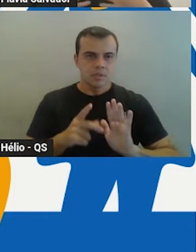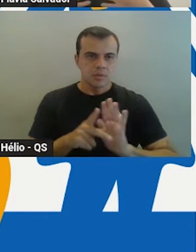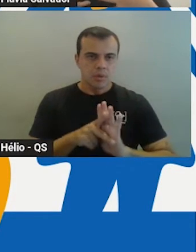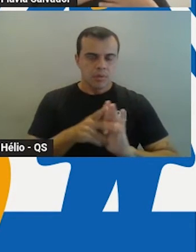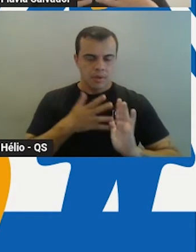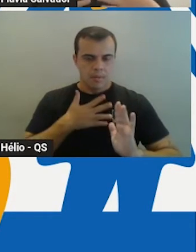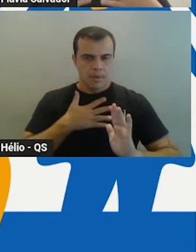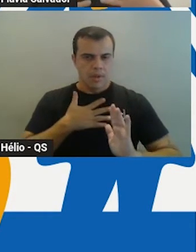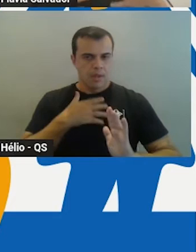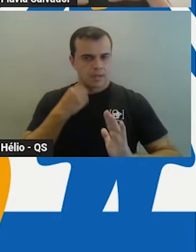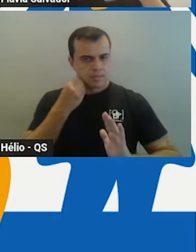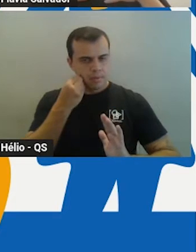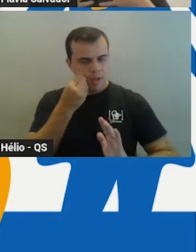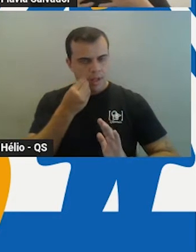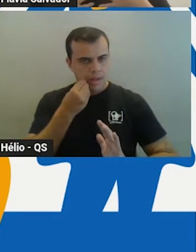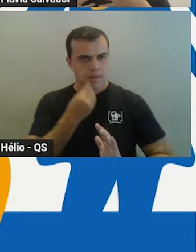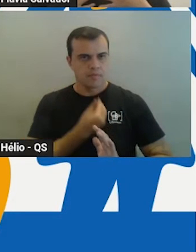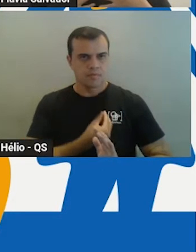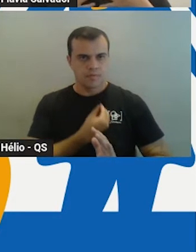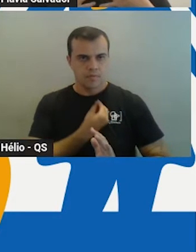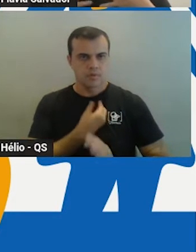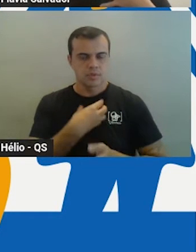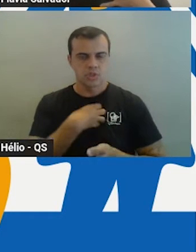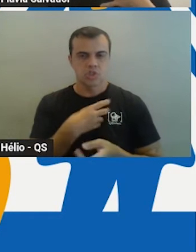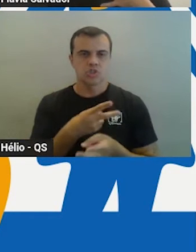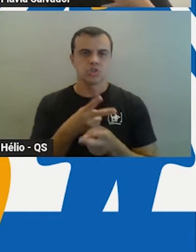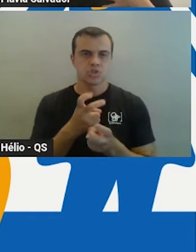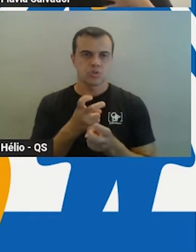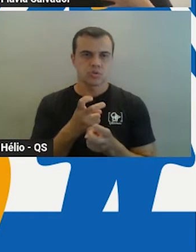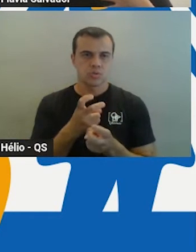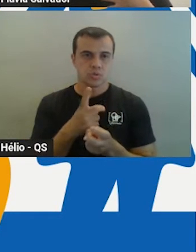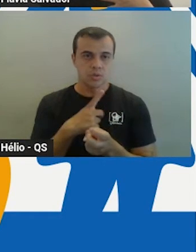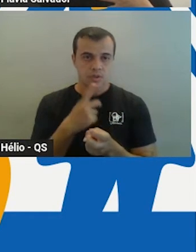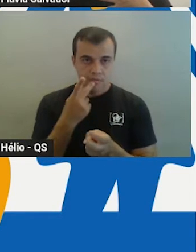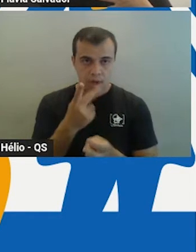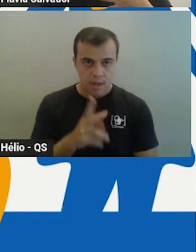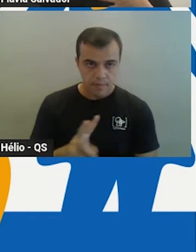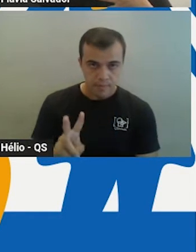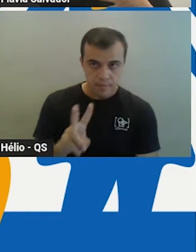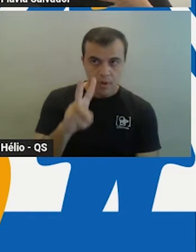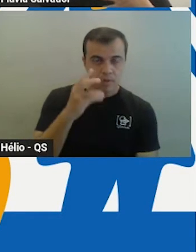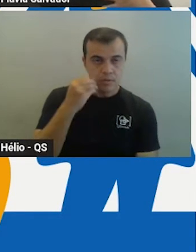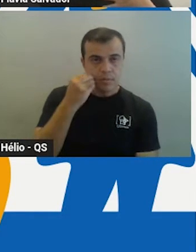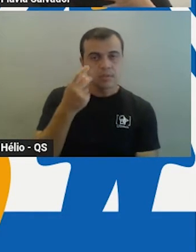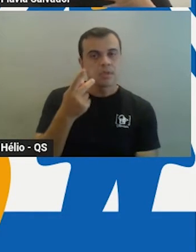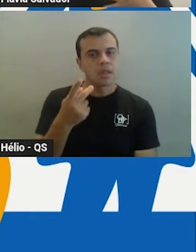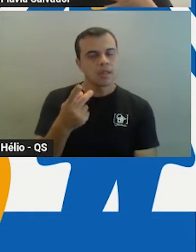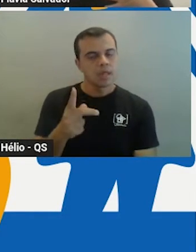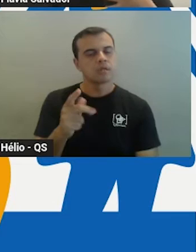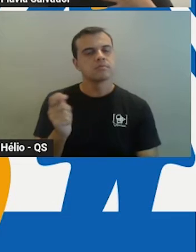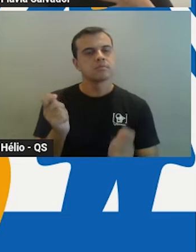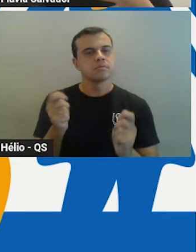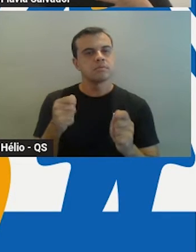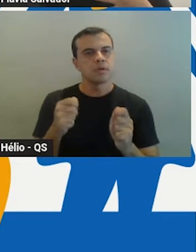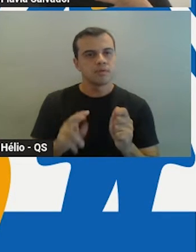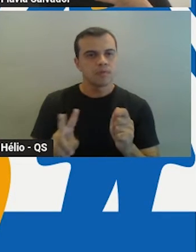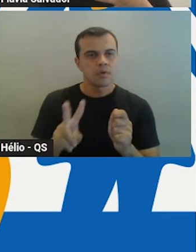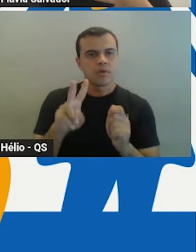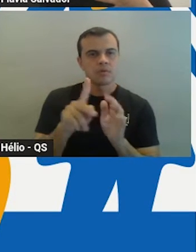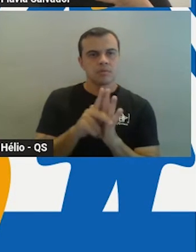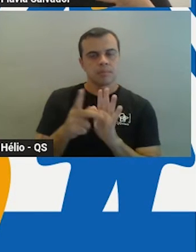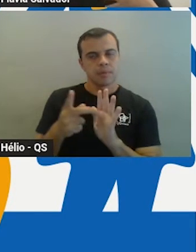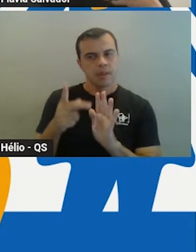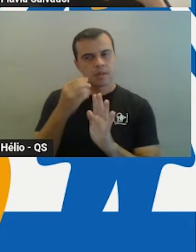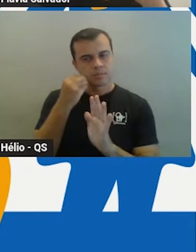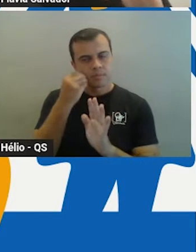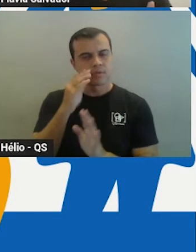ela vivenciou, sobre algo que ela sentiu. Tá dando valor à experiência dela, e quando você valoriza a experiência